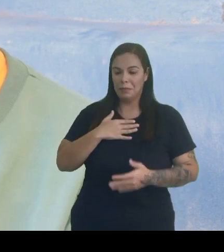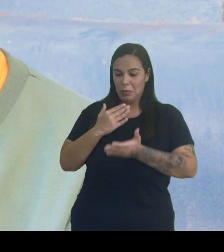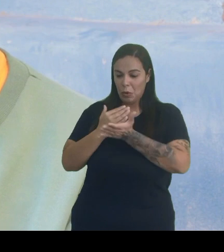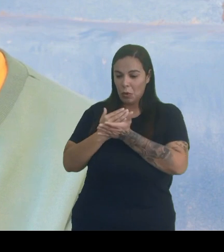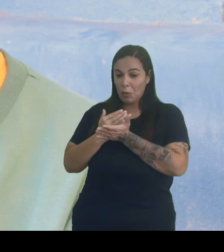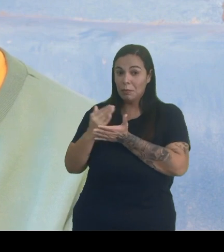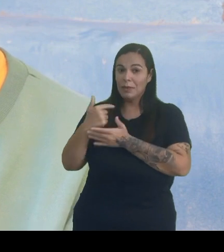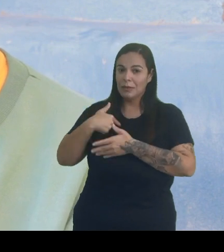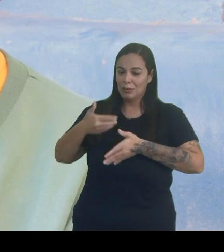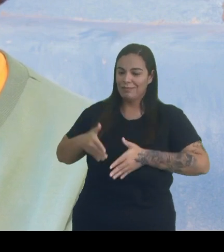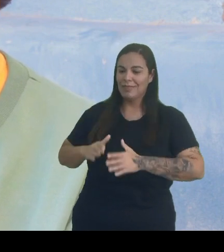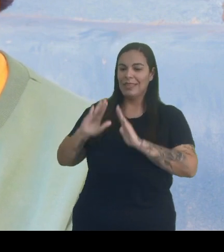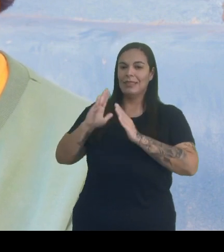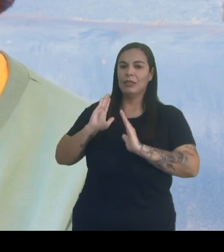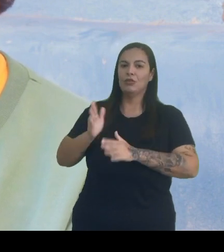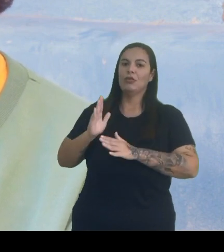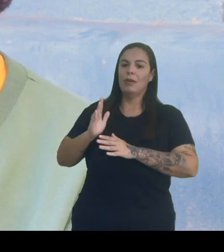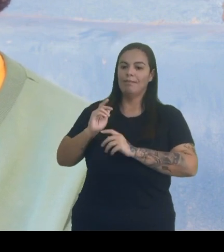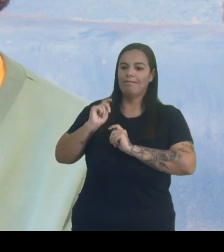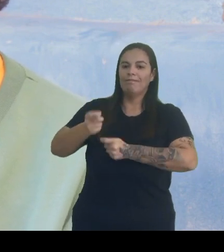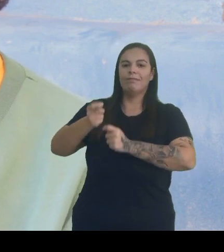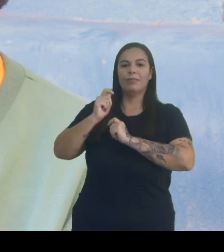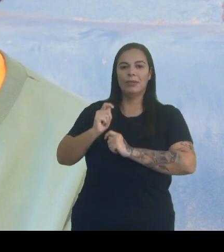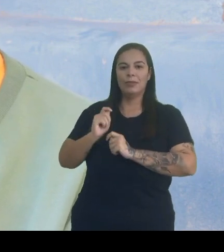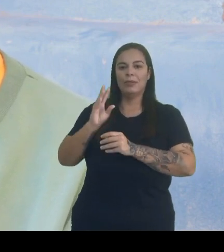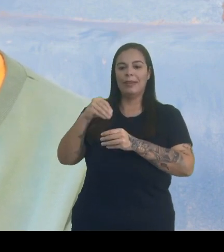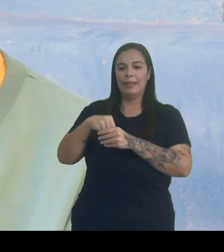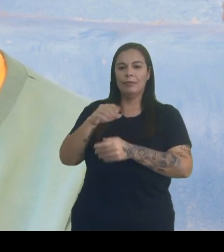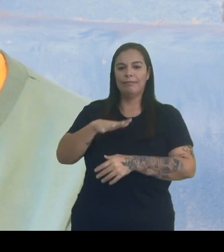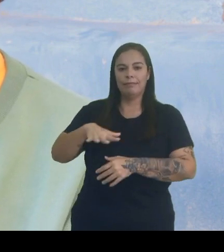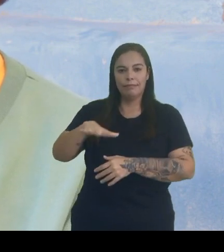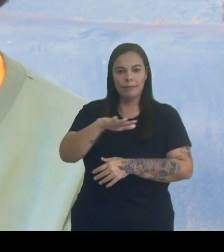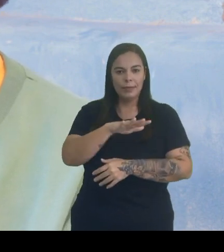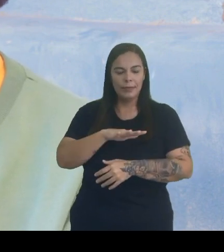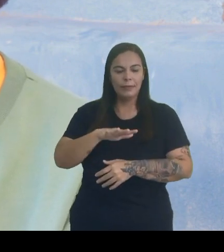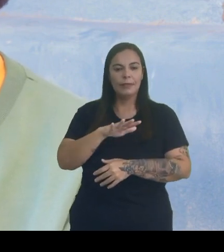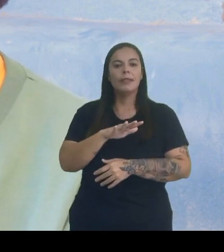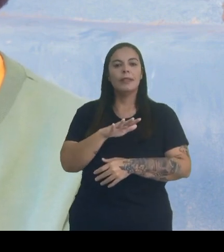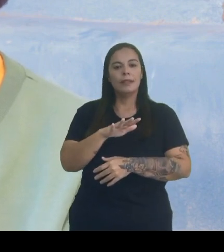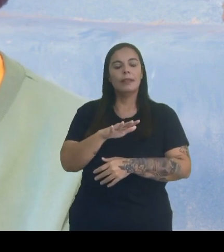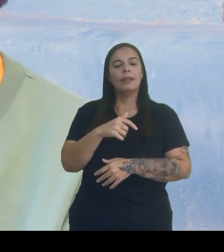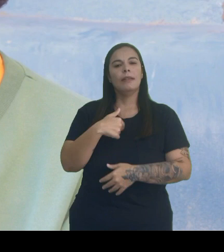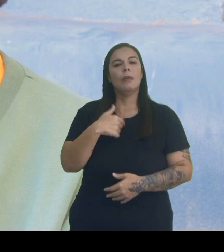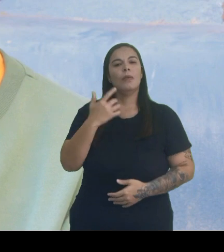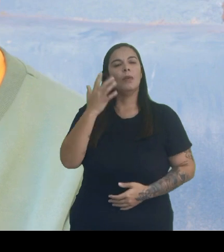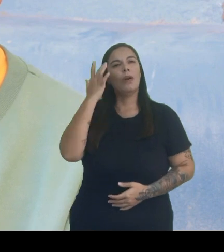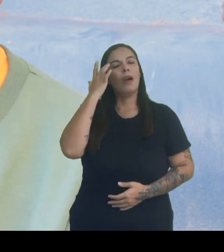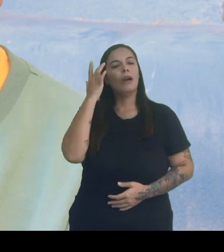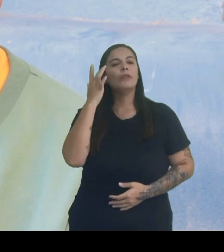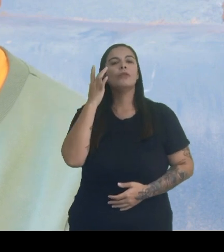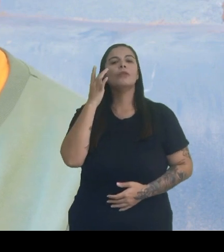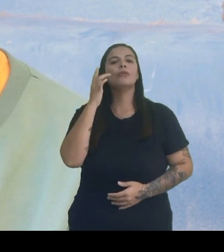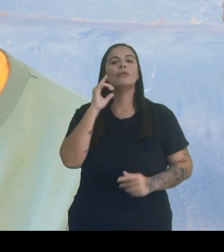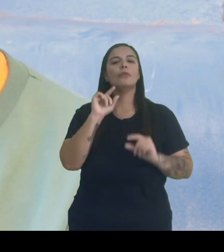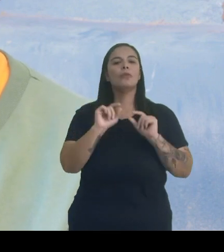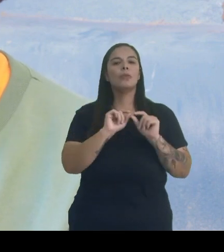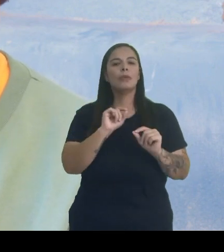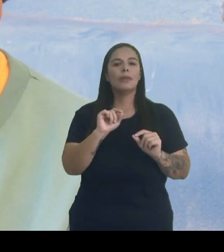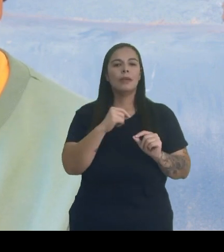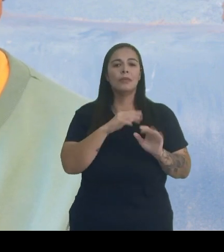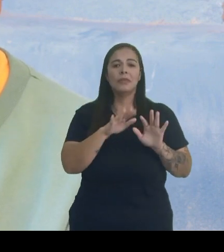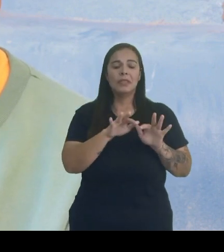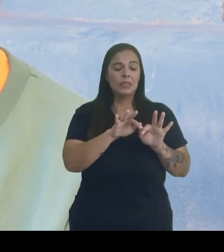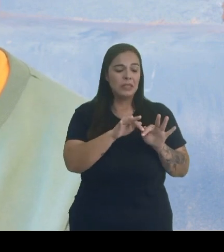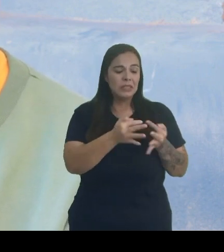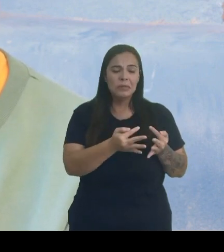pelo meu começo de berço dentro da vida da pesca, eu acho que o mais